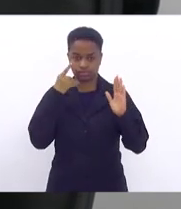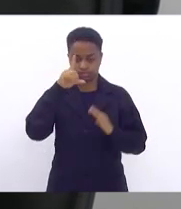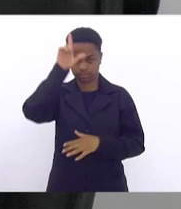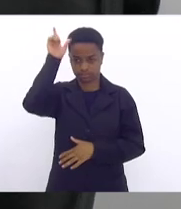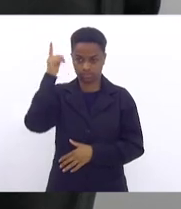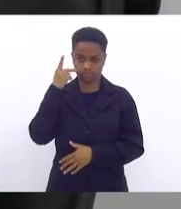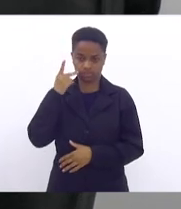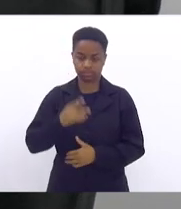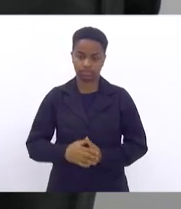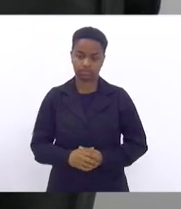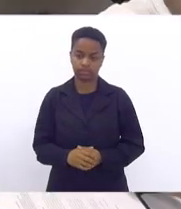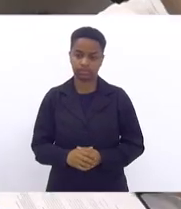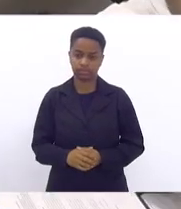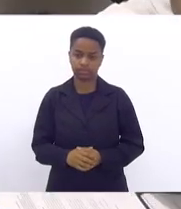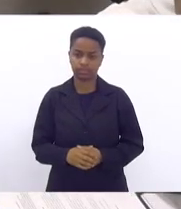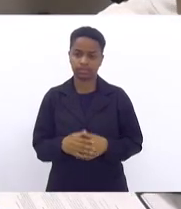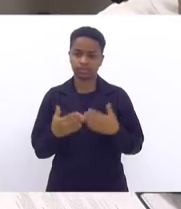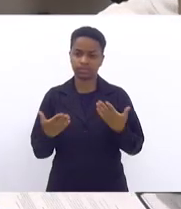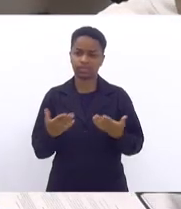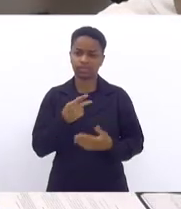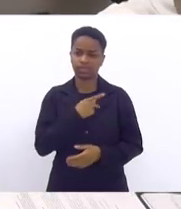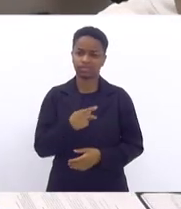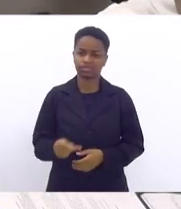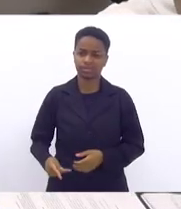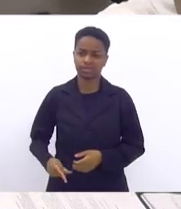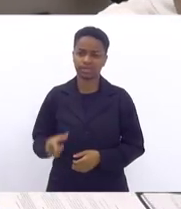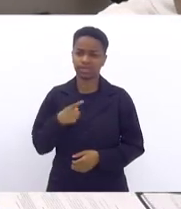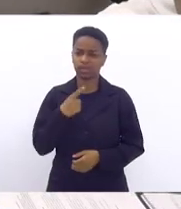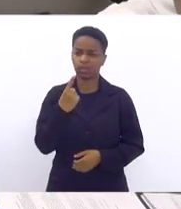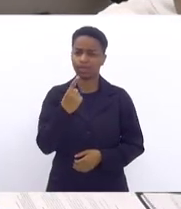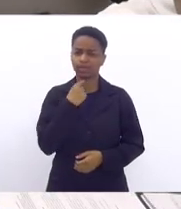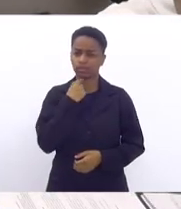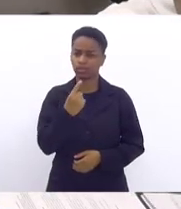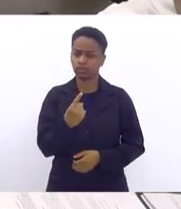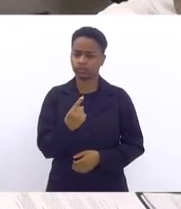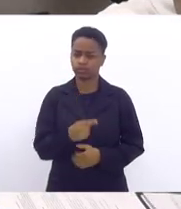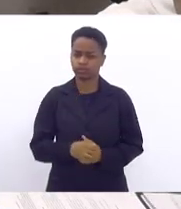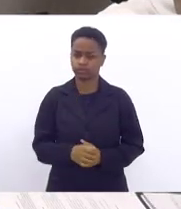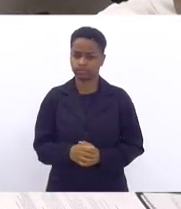Paulo. Senhor presidente, eu só tenho uma dúvida.